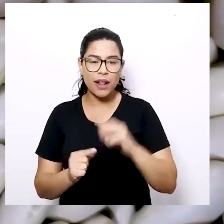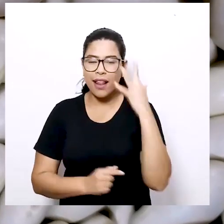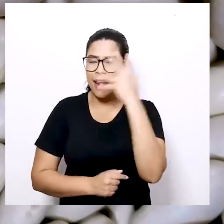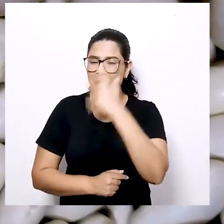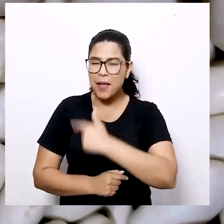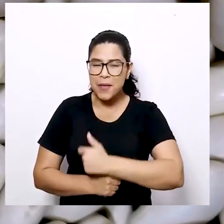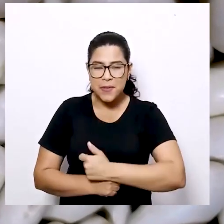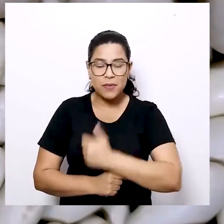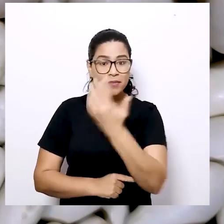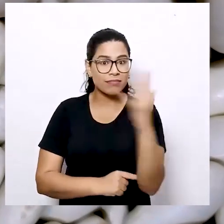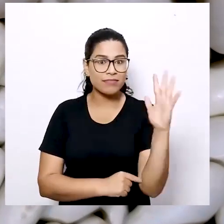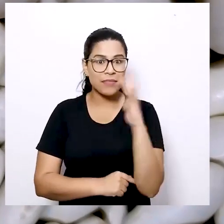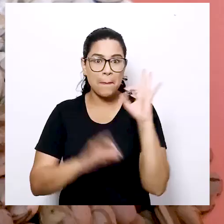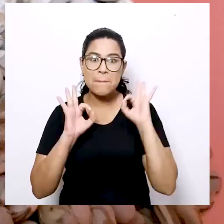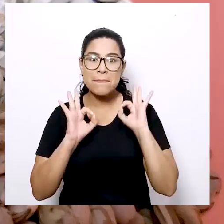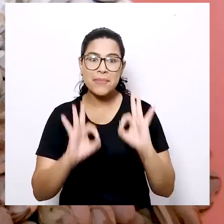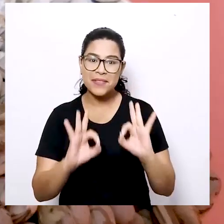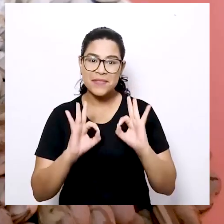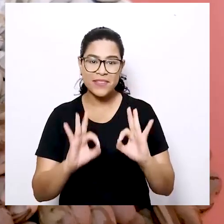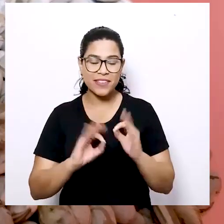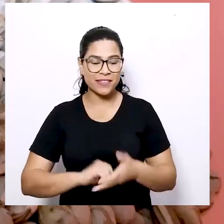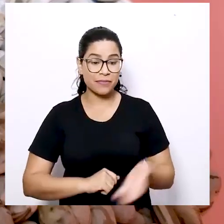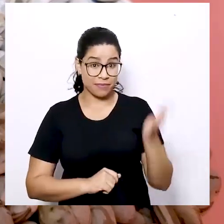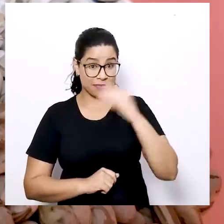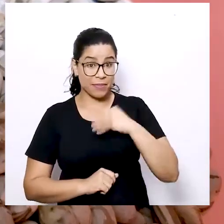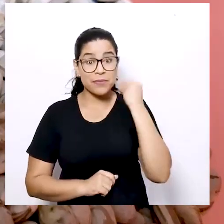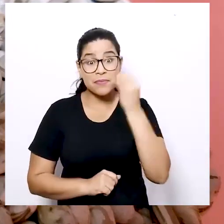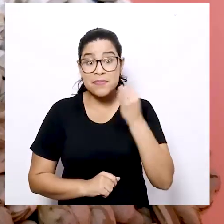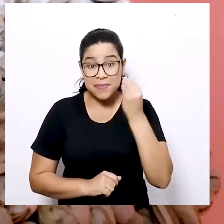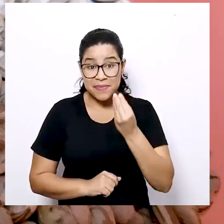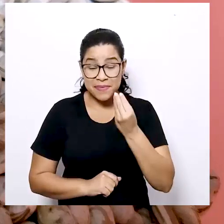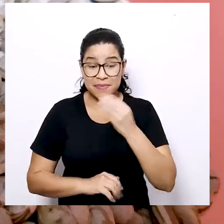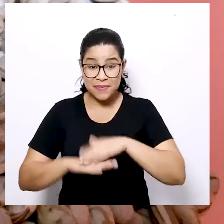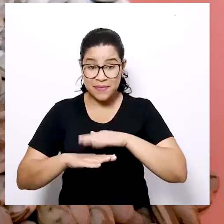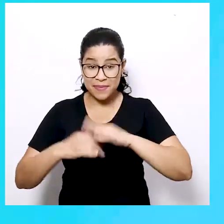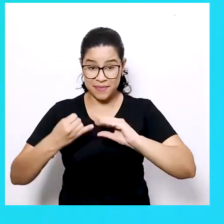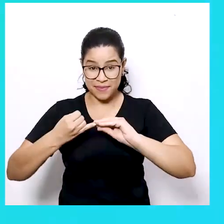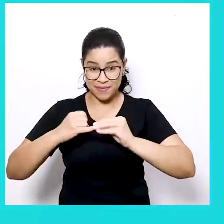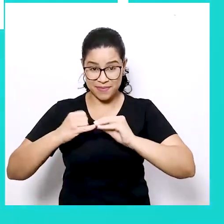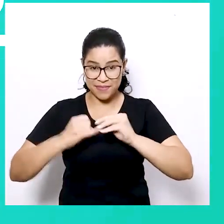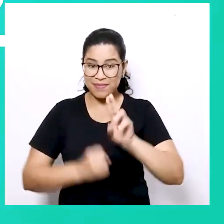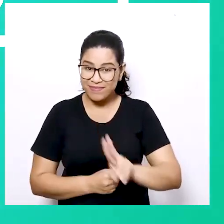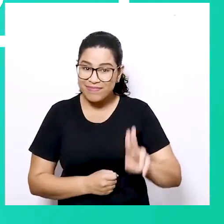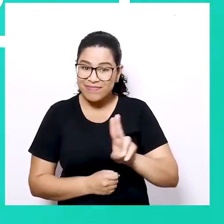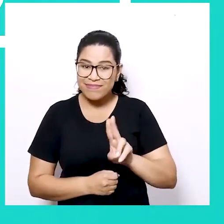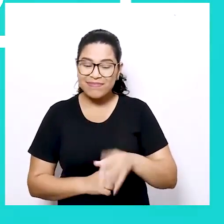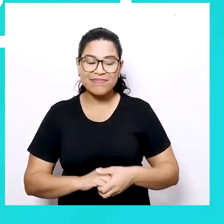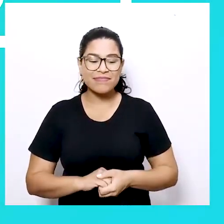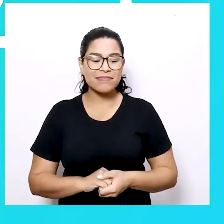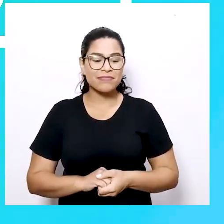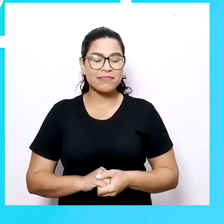é perfeita. Vamos fazer uma experiência com feijões?